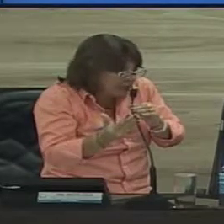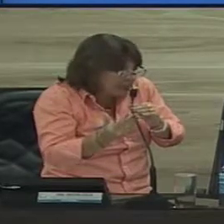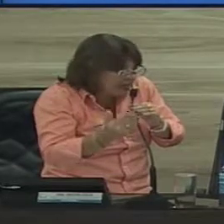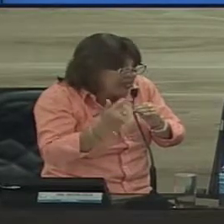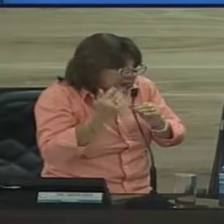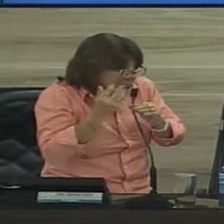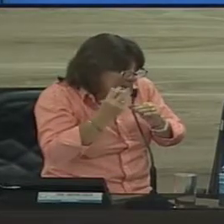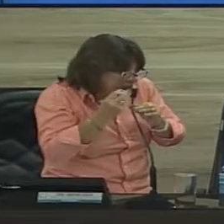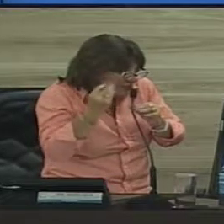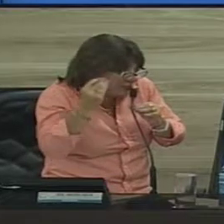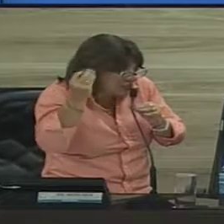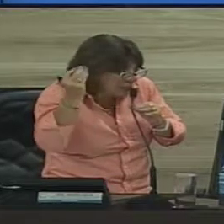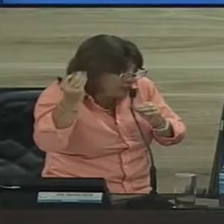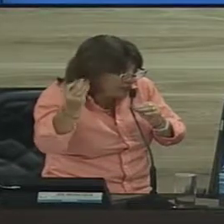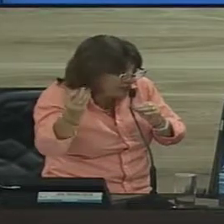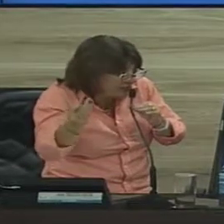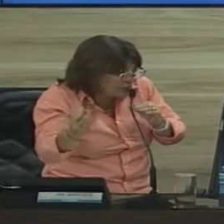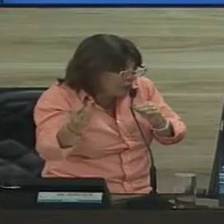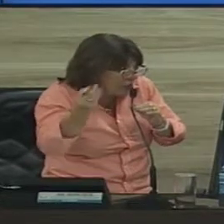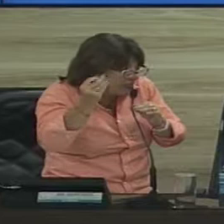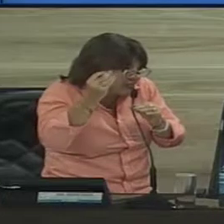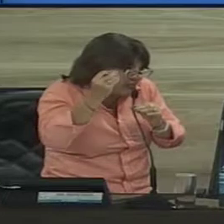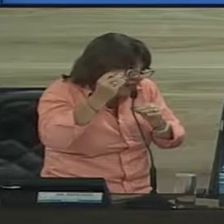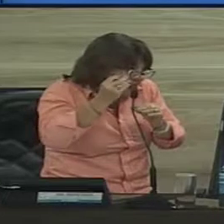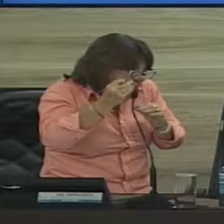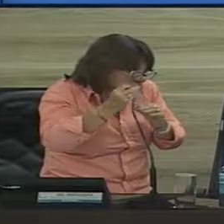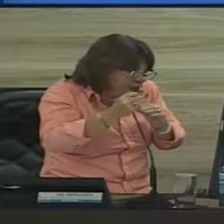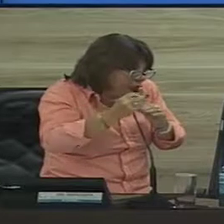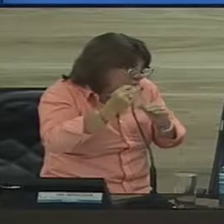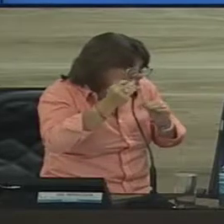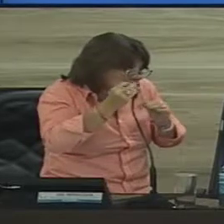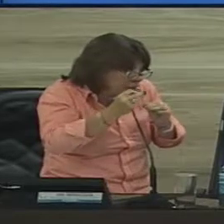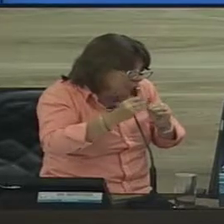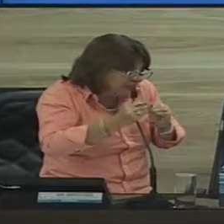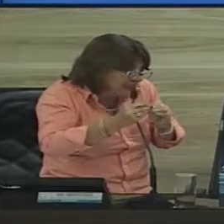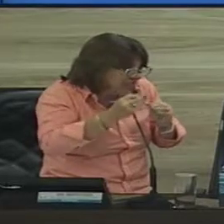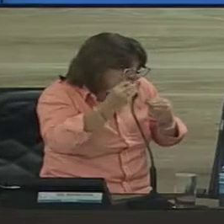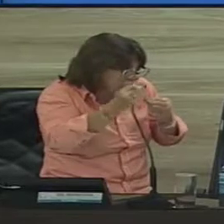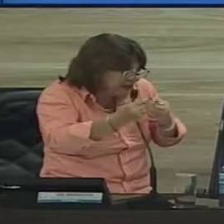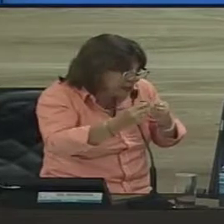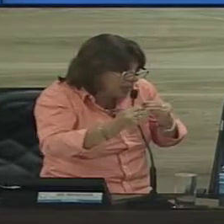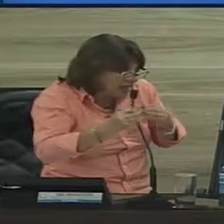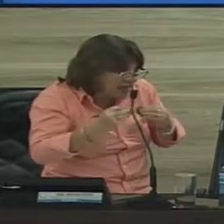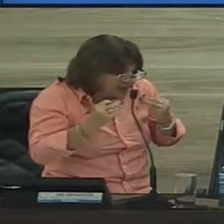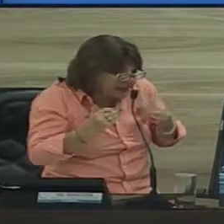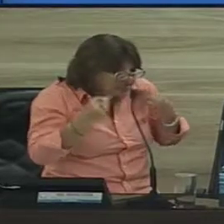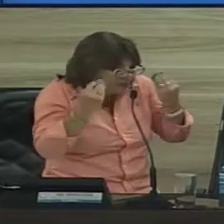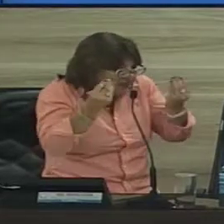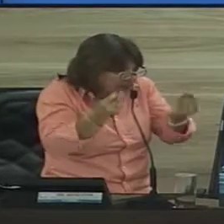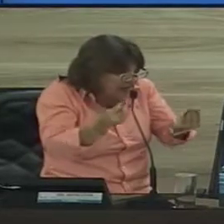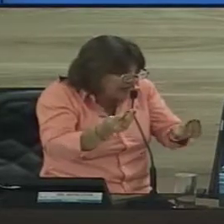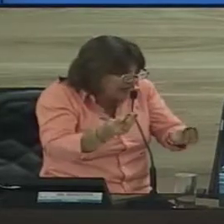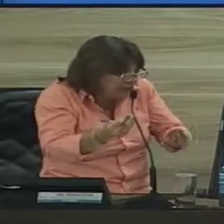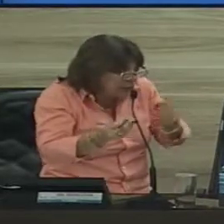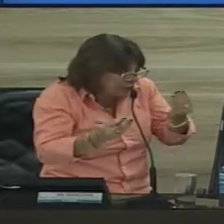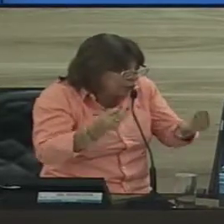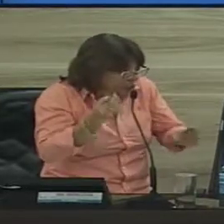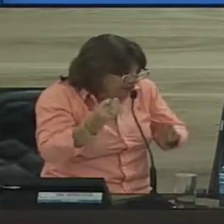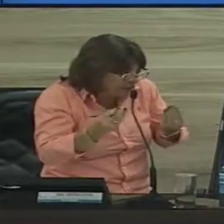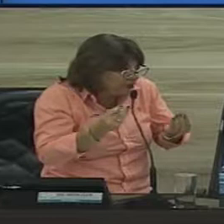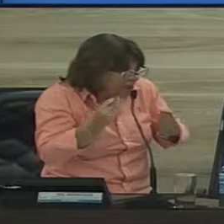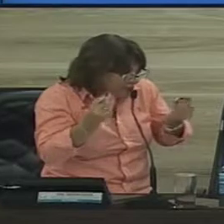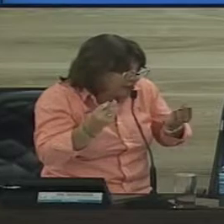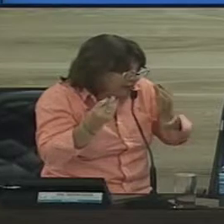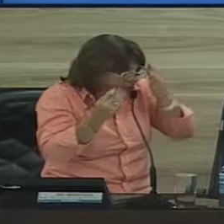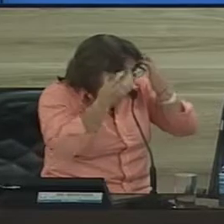Artesp, né? Mas a prefeitura só pode fazer alguma coisa se for junto com a Artesp, ou a Artesp deliberar junto